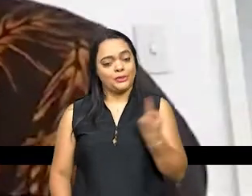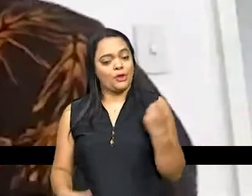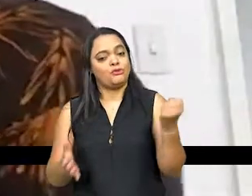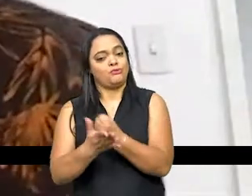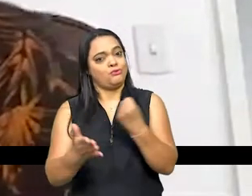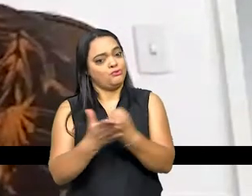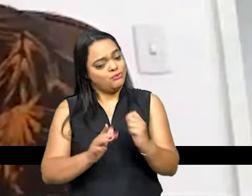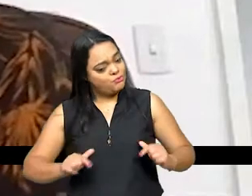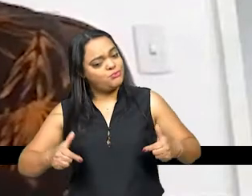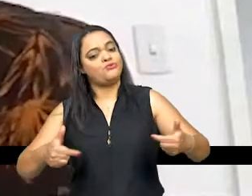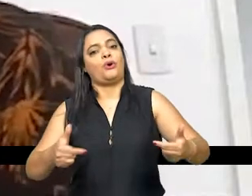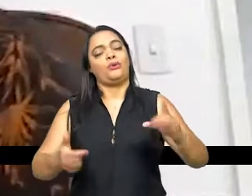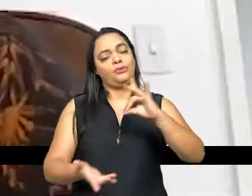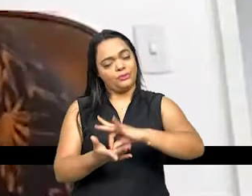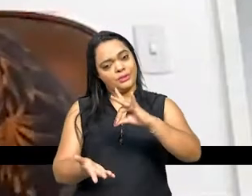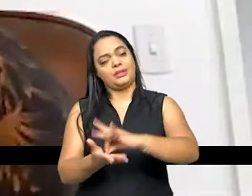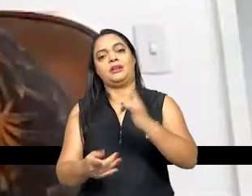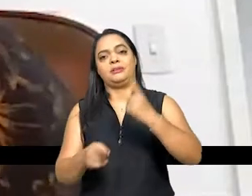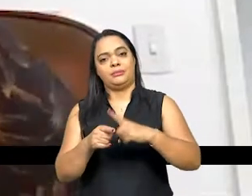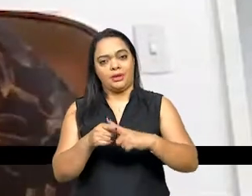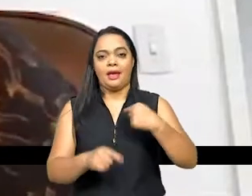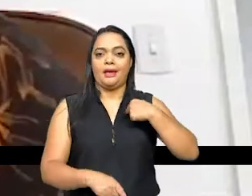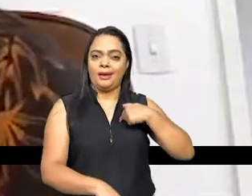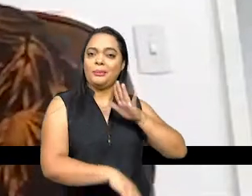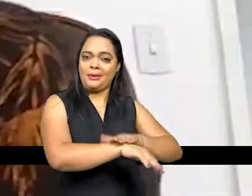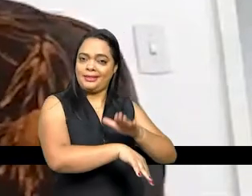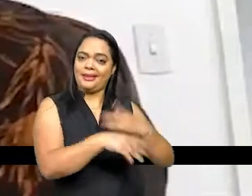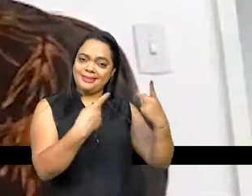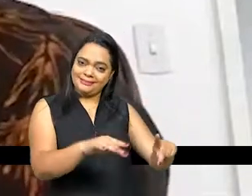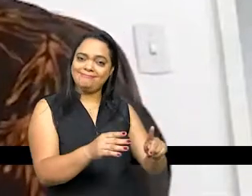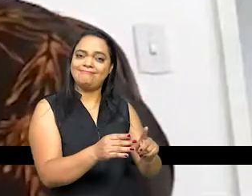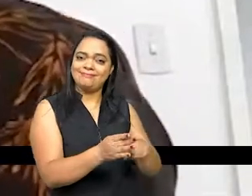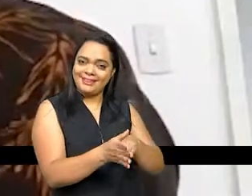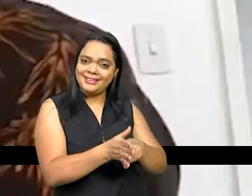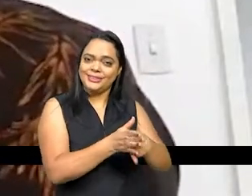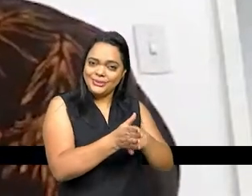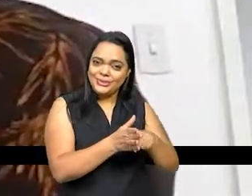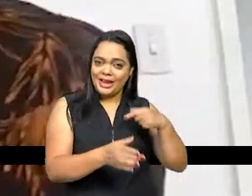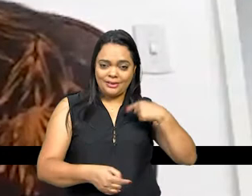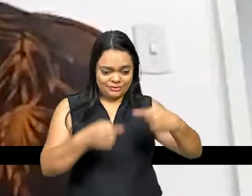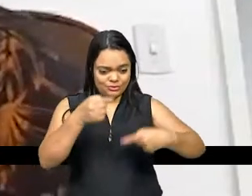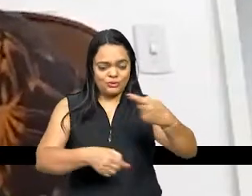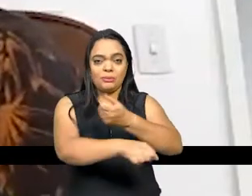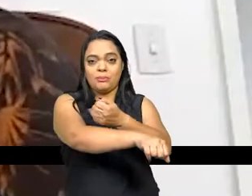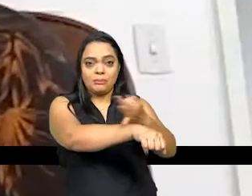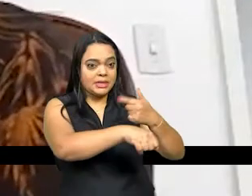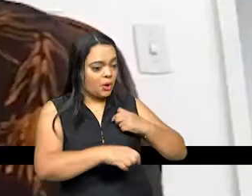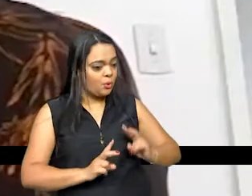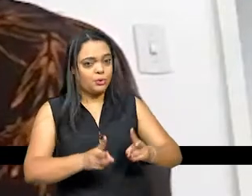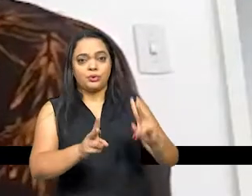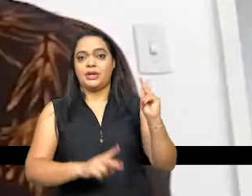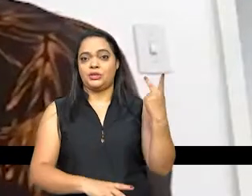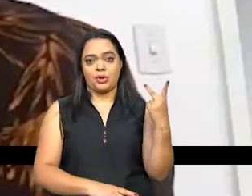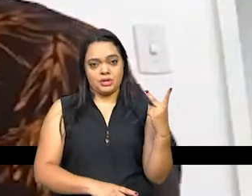briga bastante, posso falar, porque eu reivindico pertencimento a esse campo de estudos, né? Estou aí discutindo branquitude, mas continuo sendo um historiador